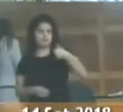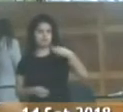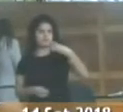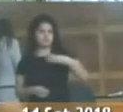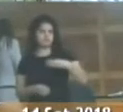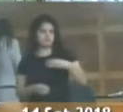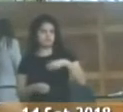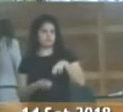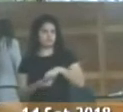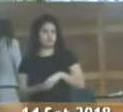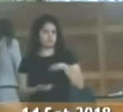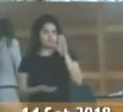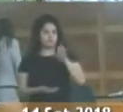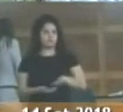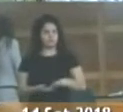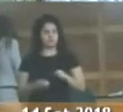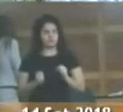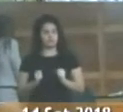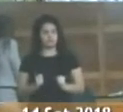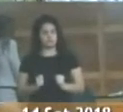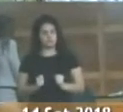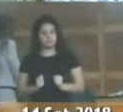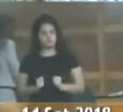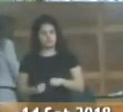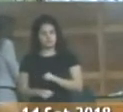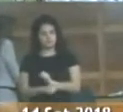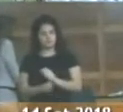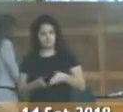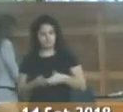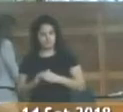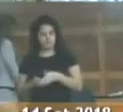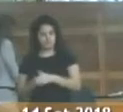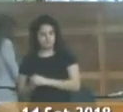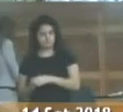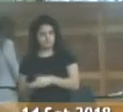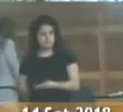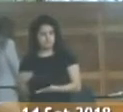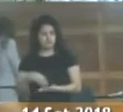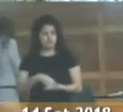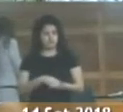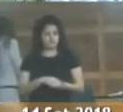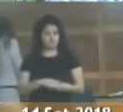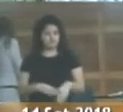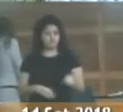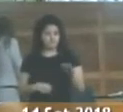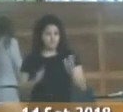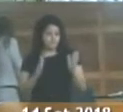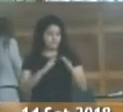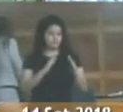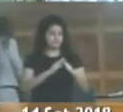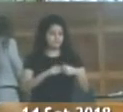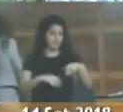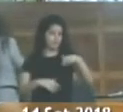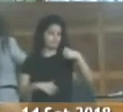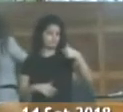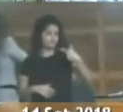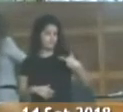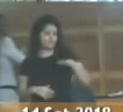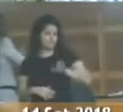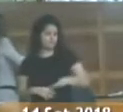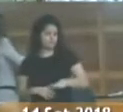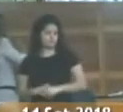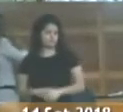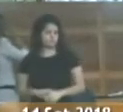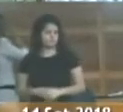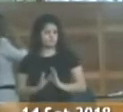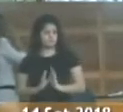para o barco poder sair, porque ele tem que aguardar o pessoal do Estado. Então, ele vai chegar em casa tipo 2, 3 horas. Só que